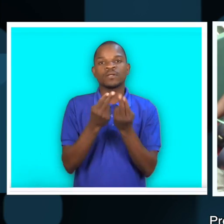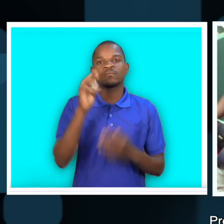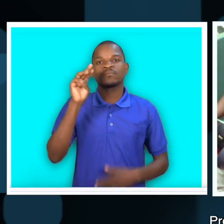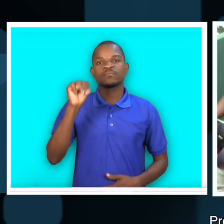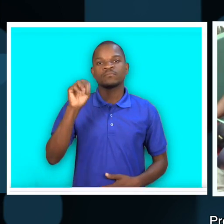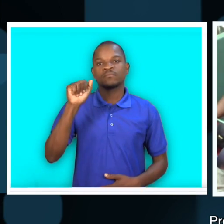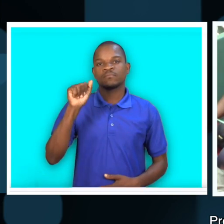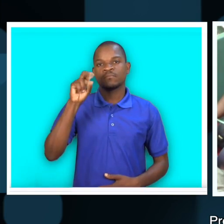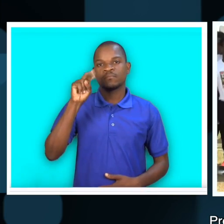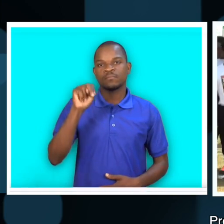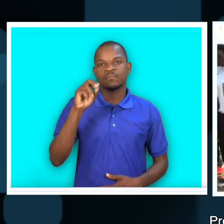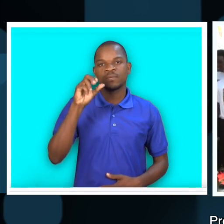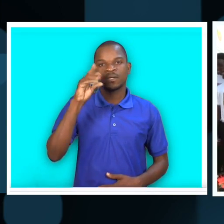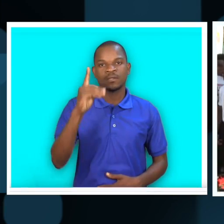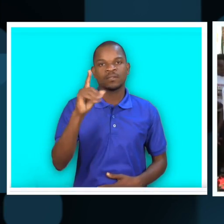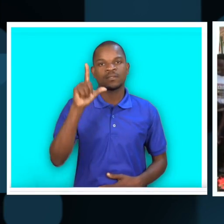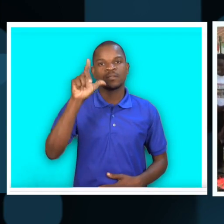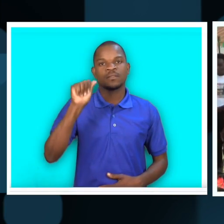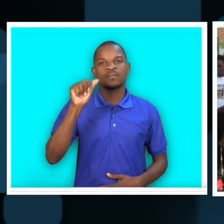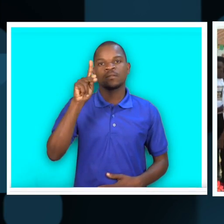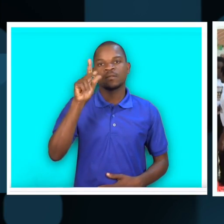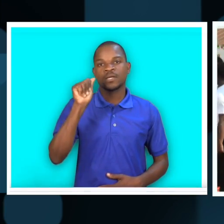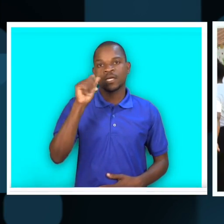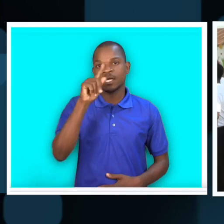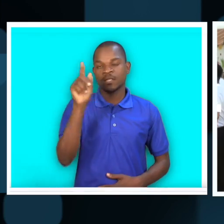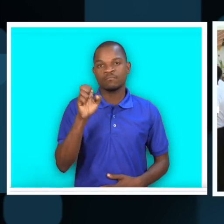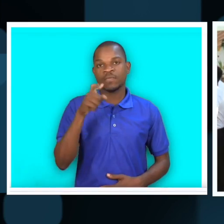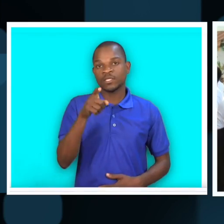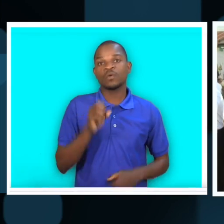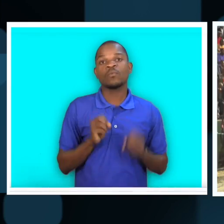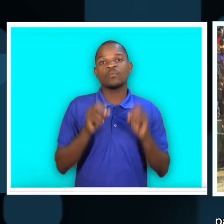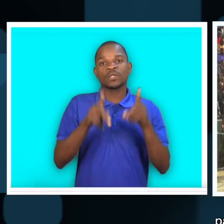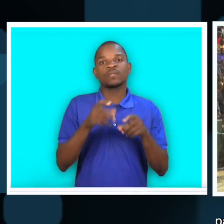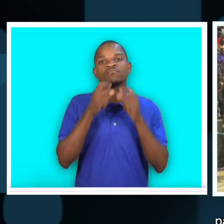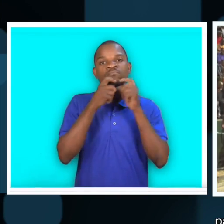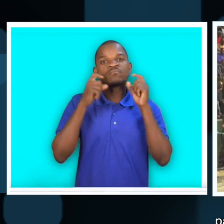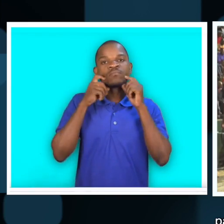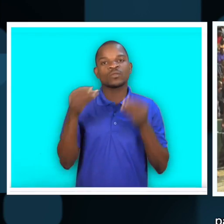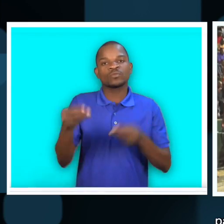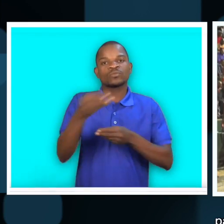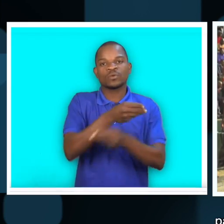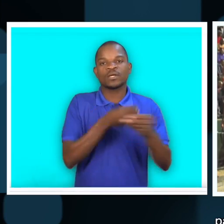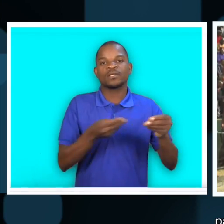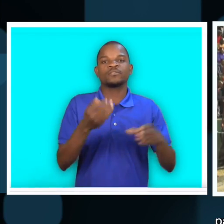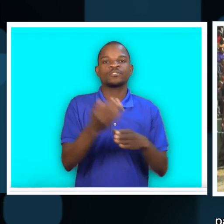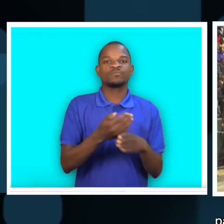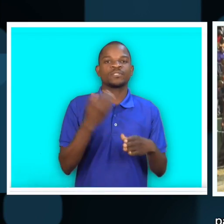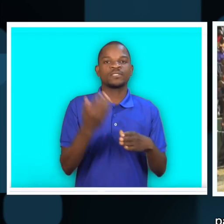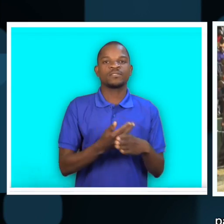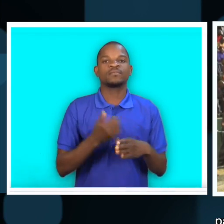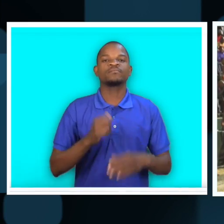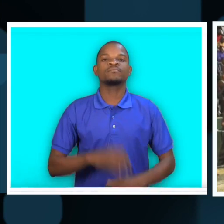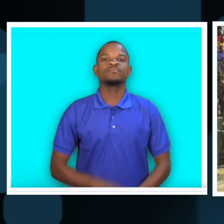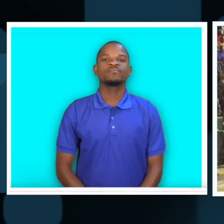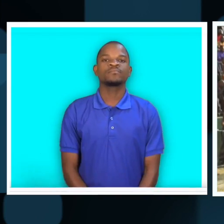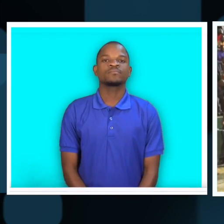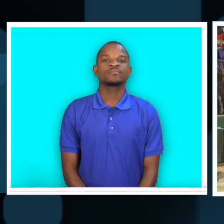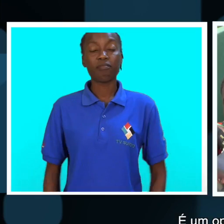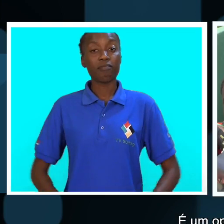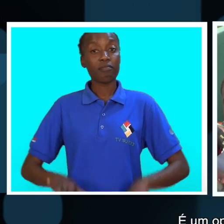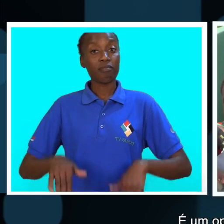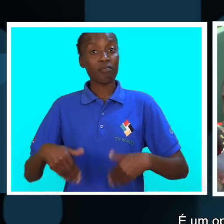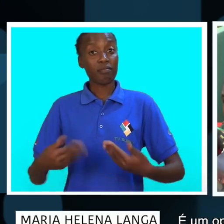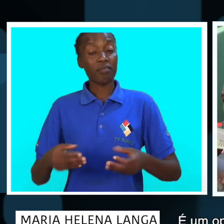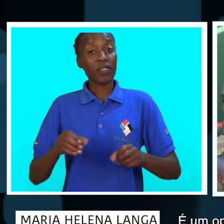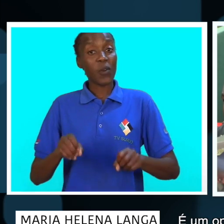do município de Manjacaze. Esta é uma oportunidade para os moçambicanos trocarem experiência.